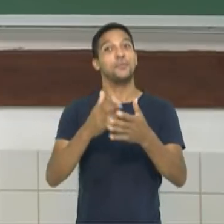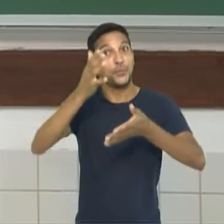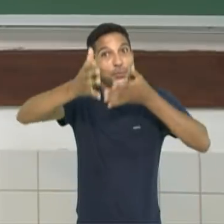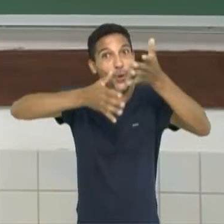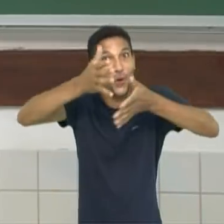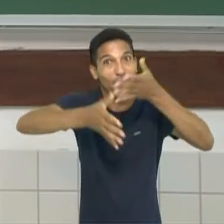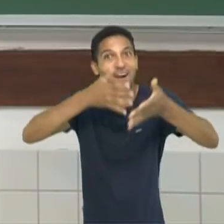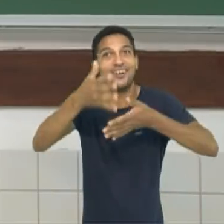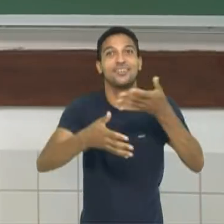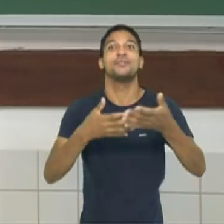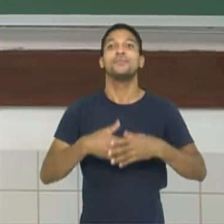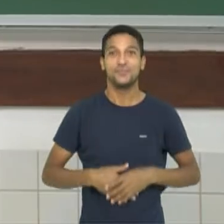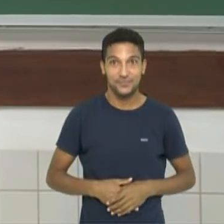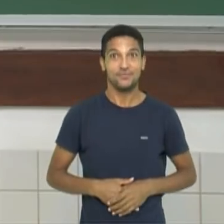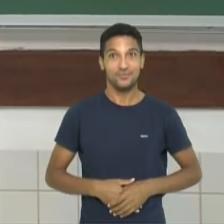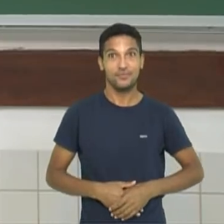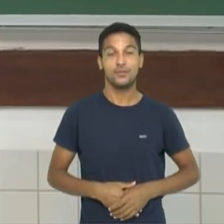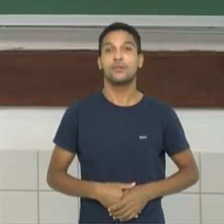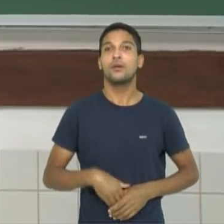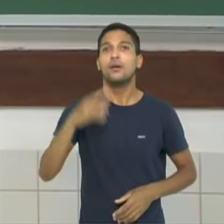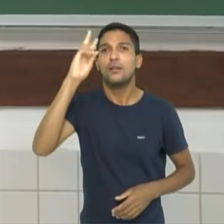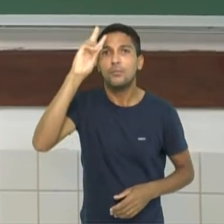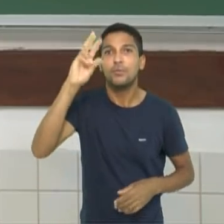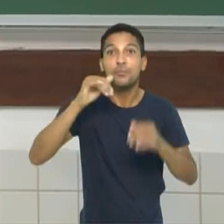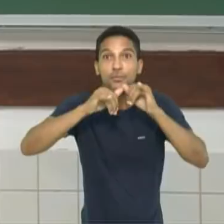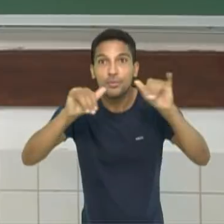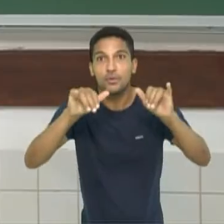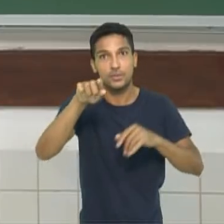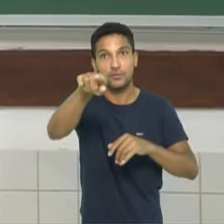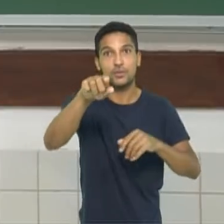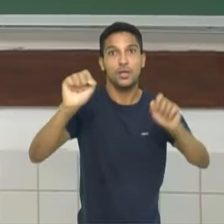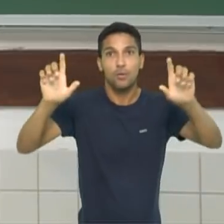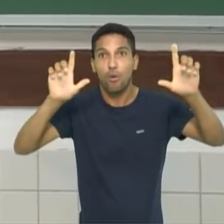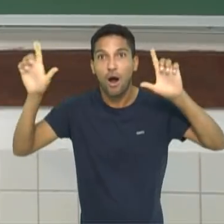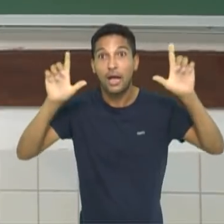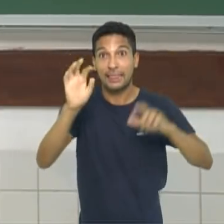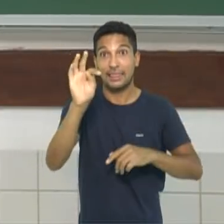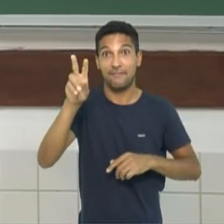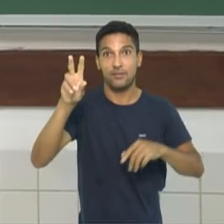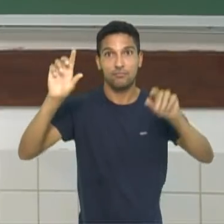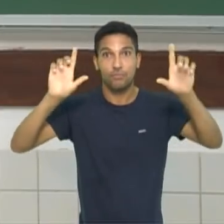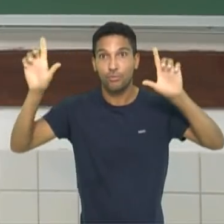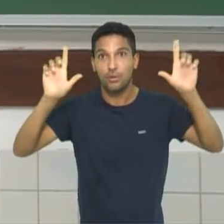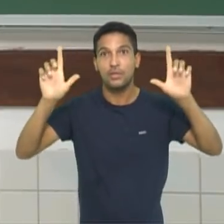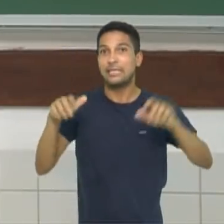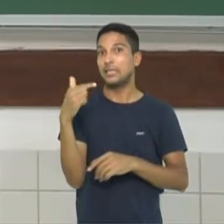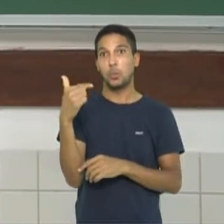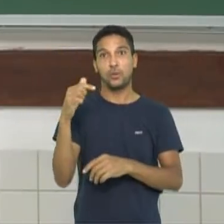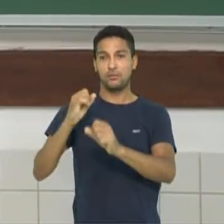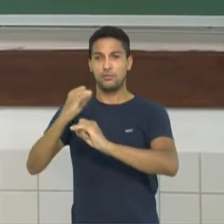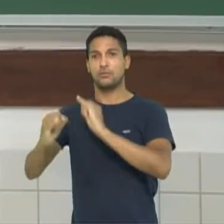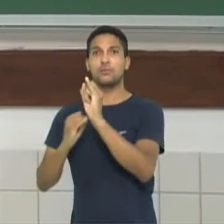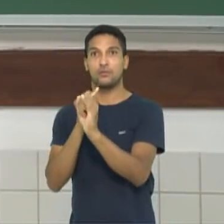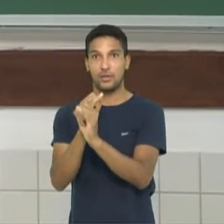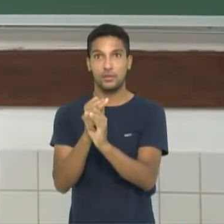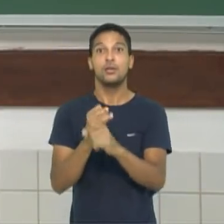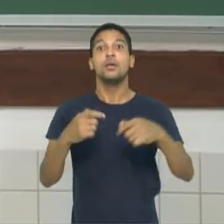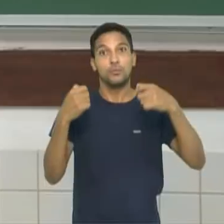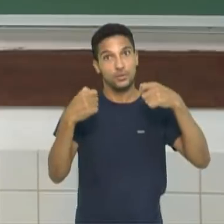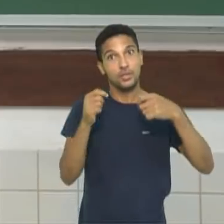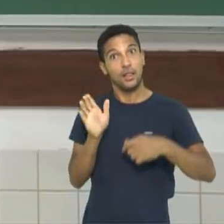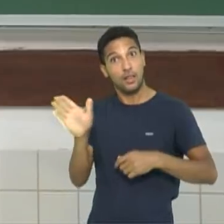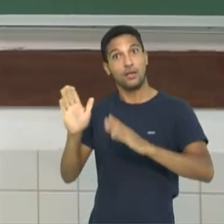Libras. Lembrando ainda, se você está assistindo essa aula só pela TV e não tem acesso à internet, verifique com a